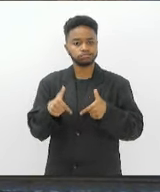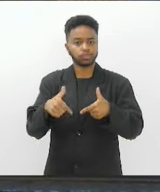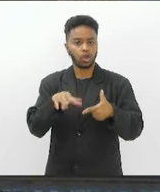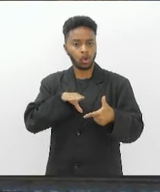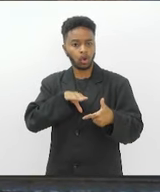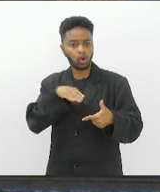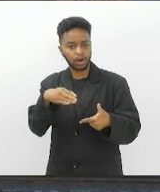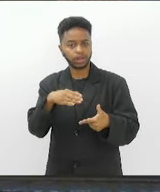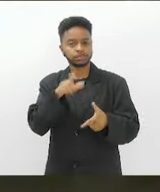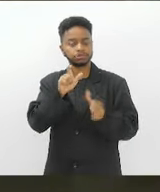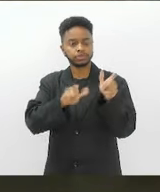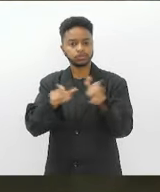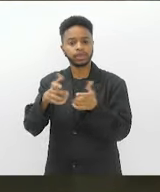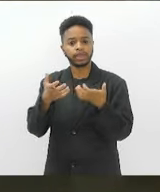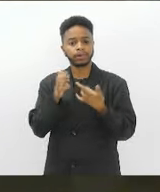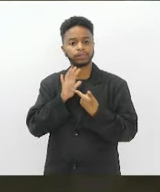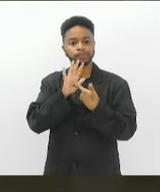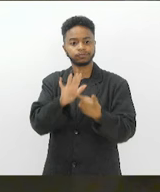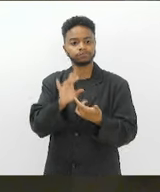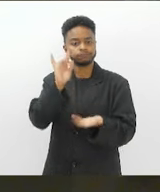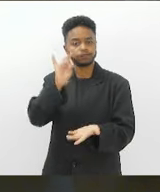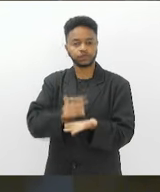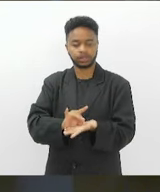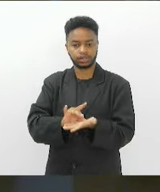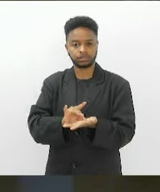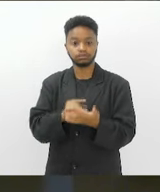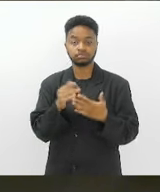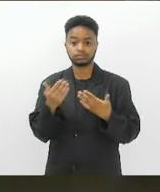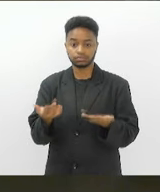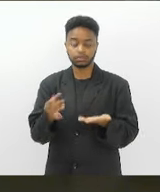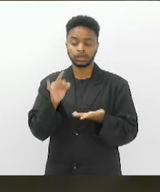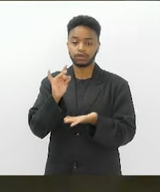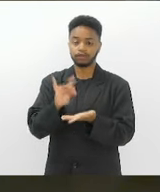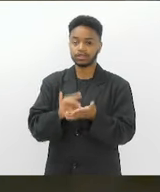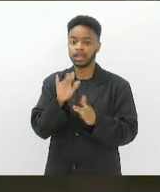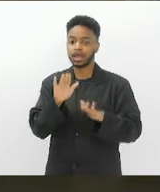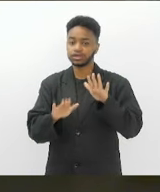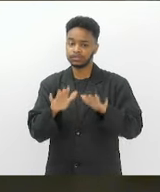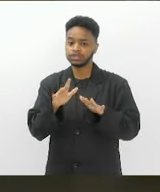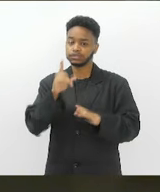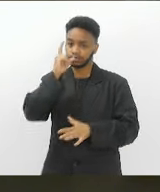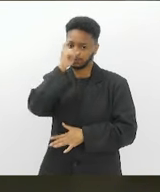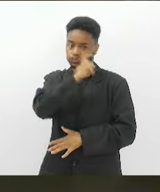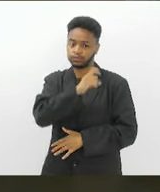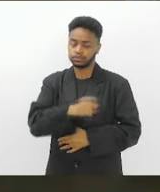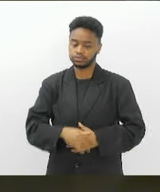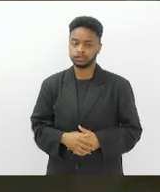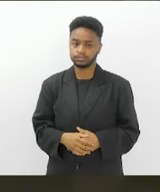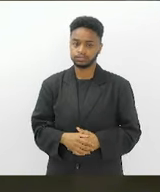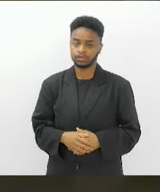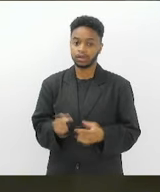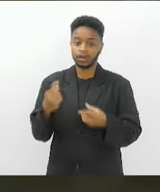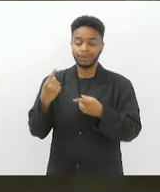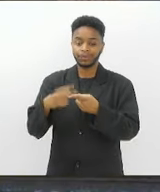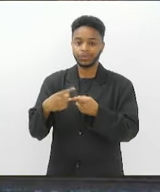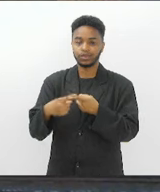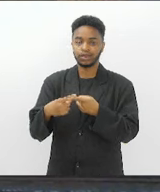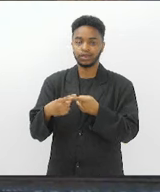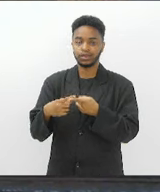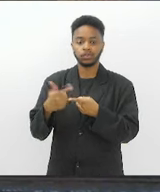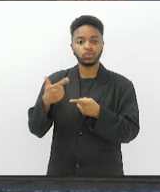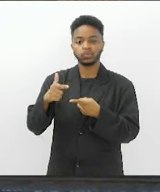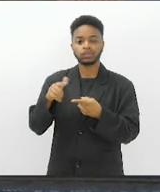à verdade. E a verdade que muitas vezes é dolorosa, porque não vem